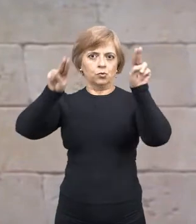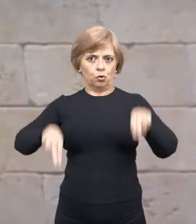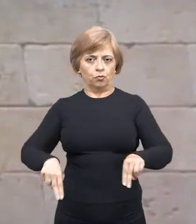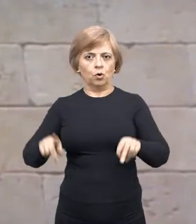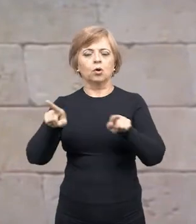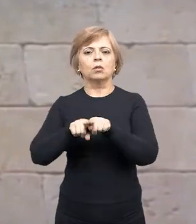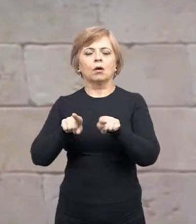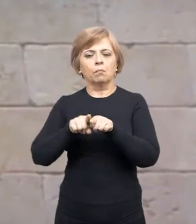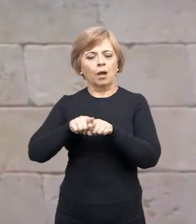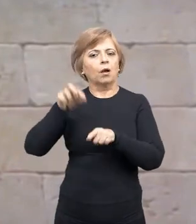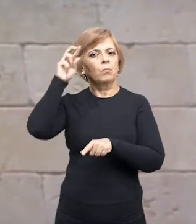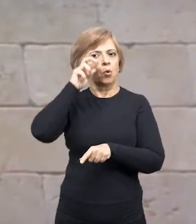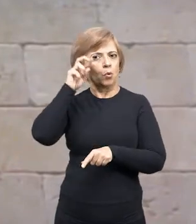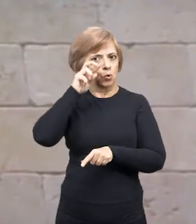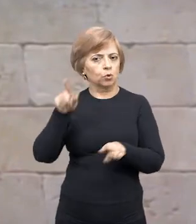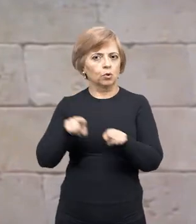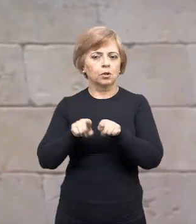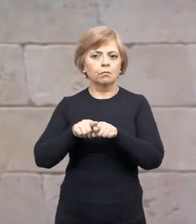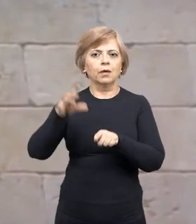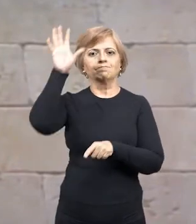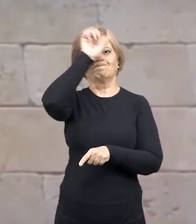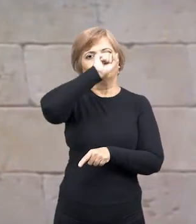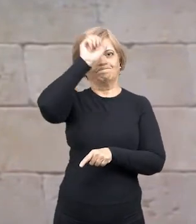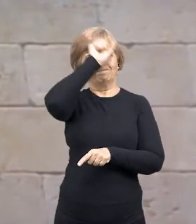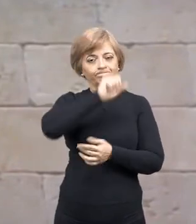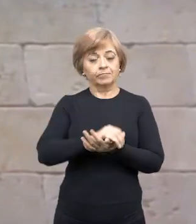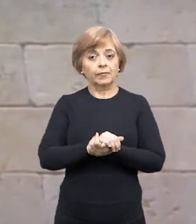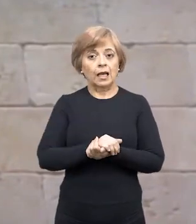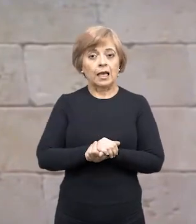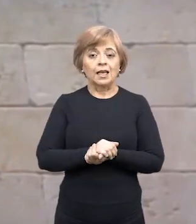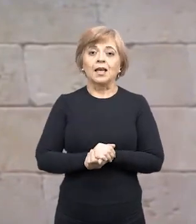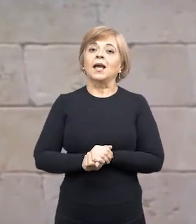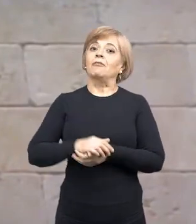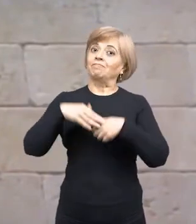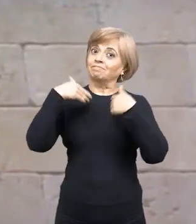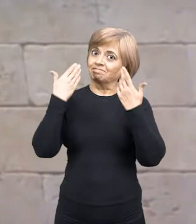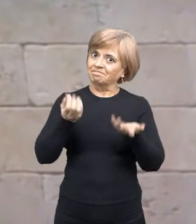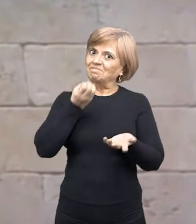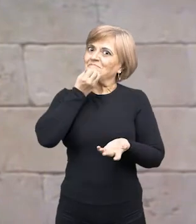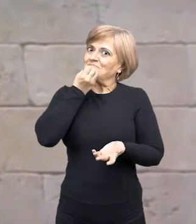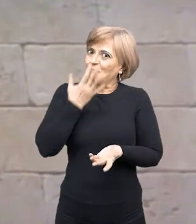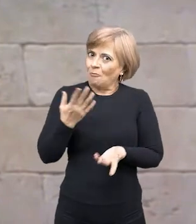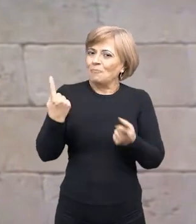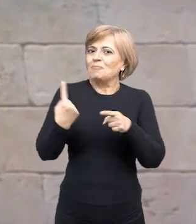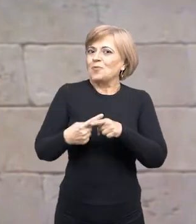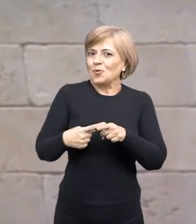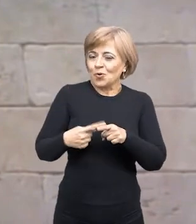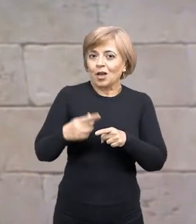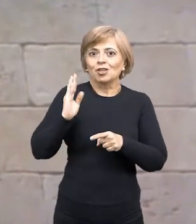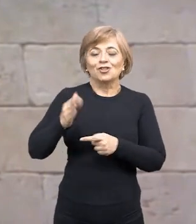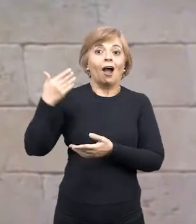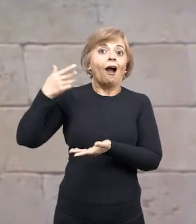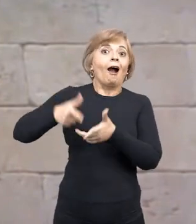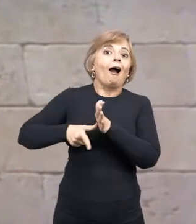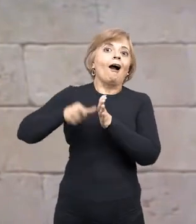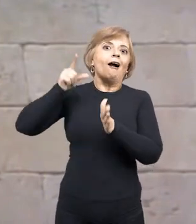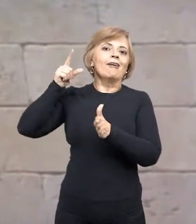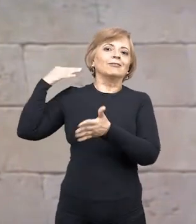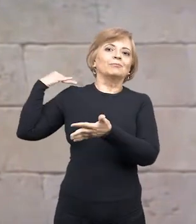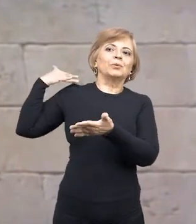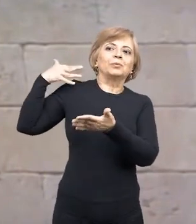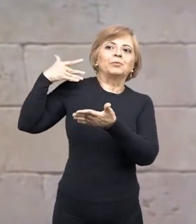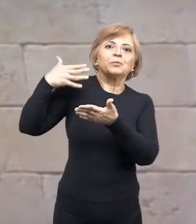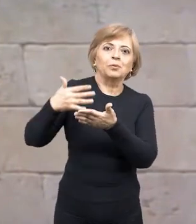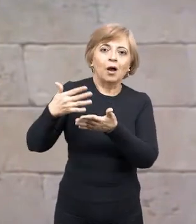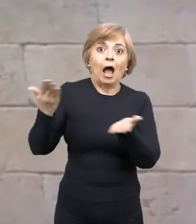quanto dos promotores. Então, felizmente, diante desse planejamento pretérito que já vinha acontecendo, o